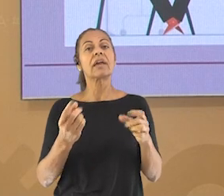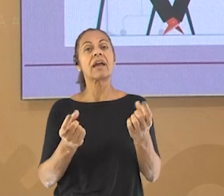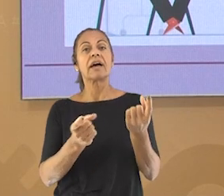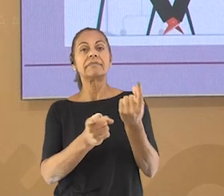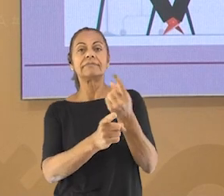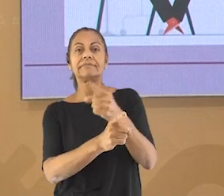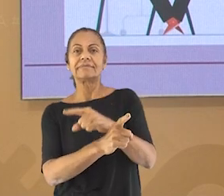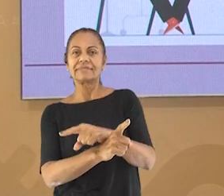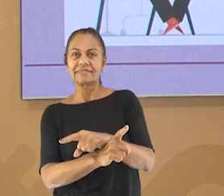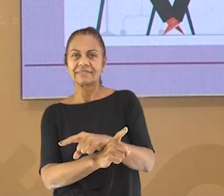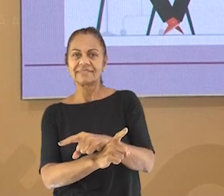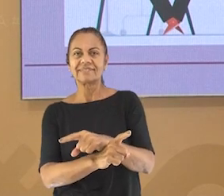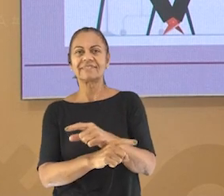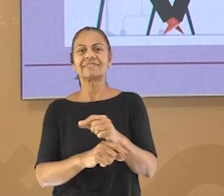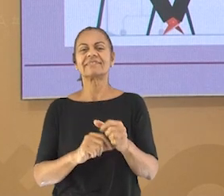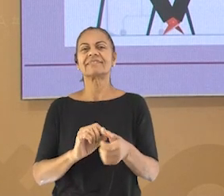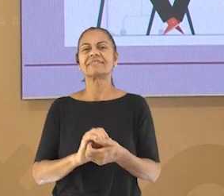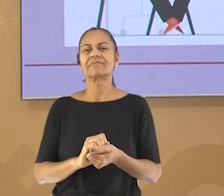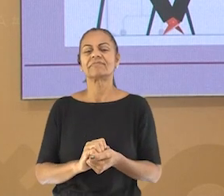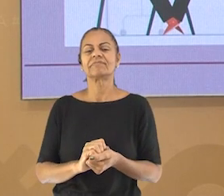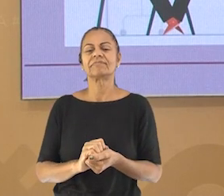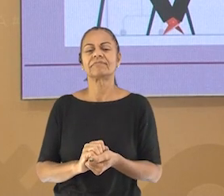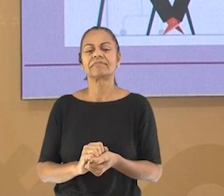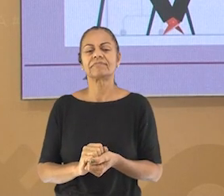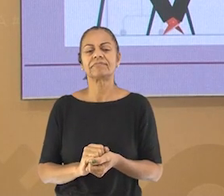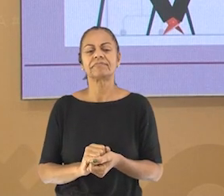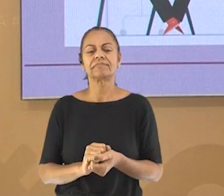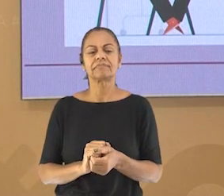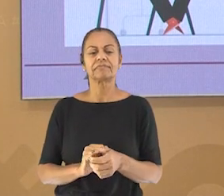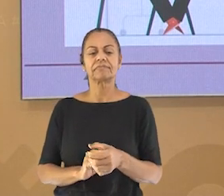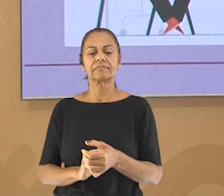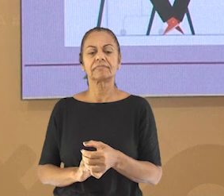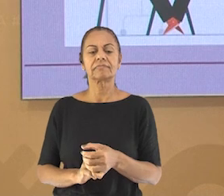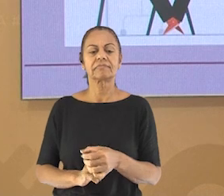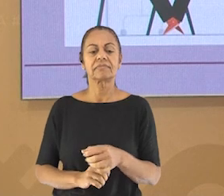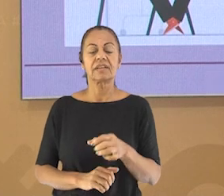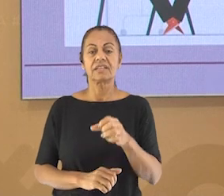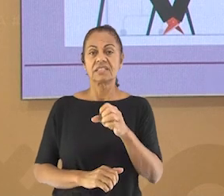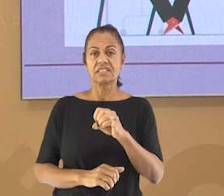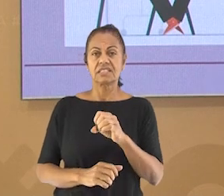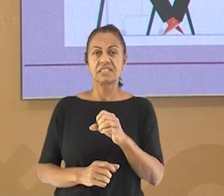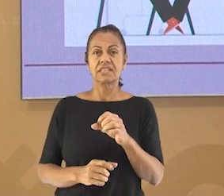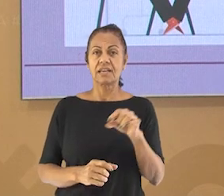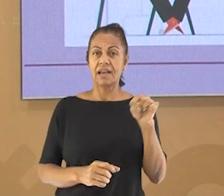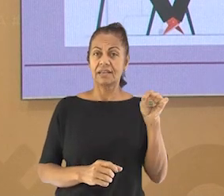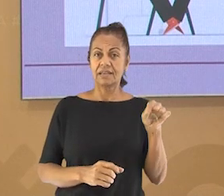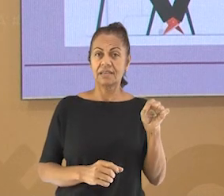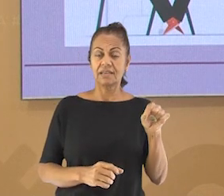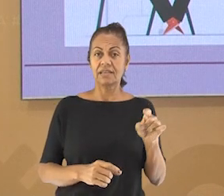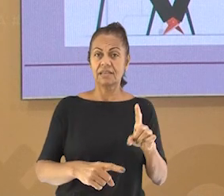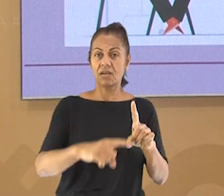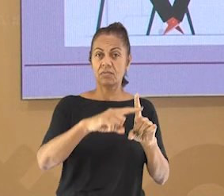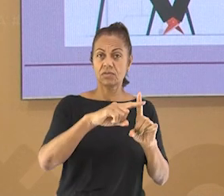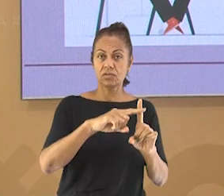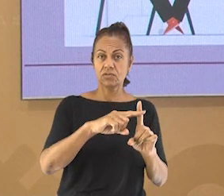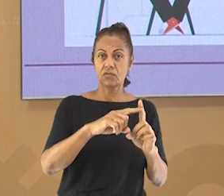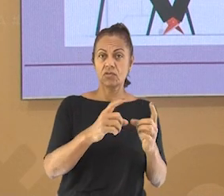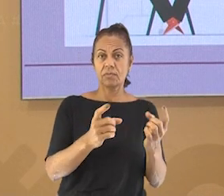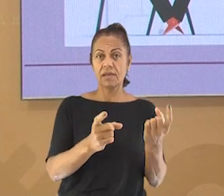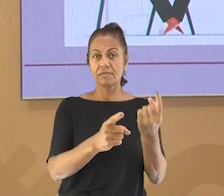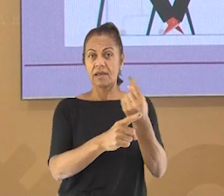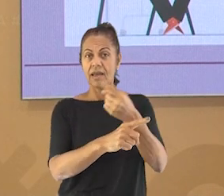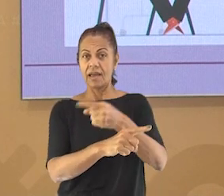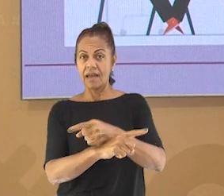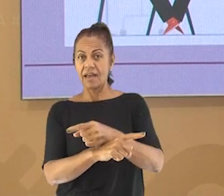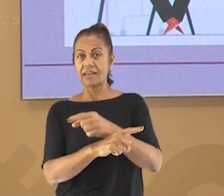valores para o outro lado com a operação oposta. Ou seja, se aqui eles têm sinal positivo,